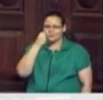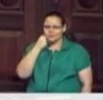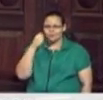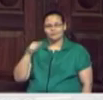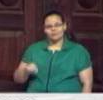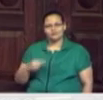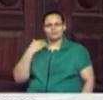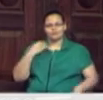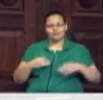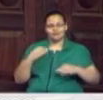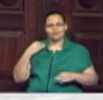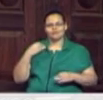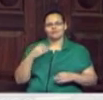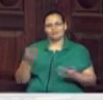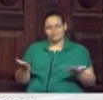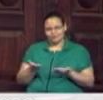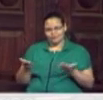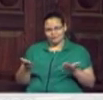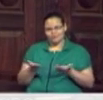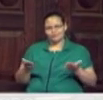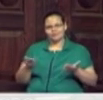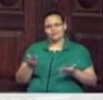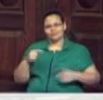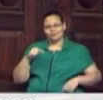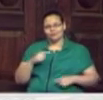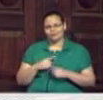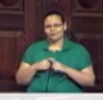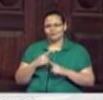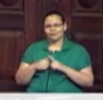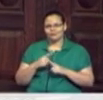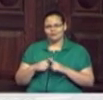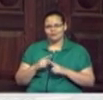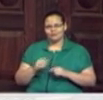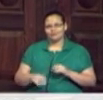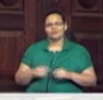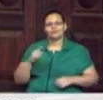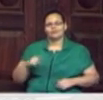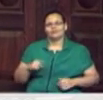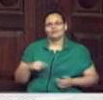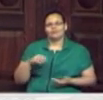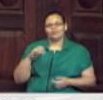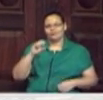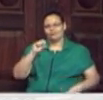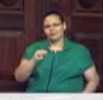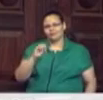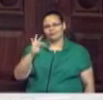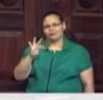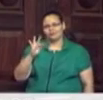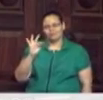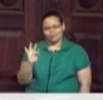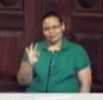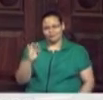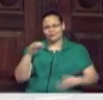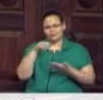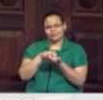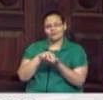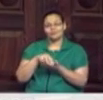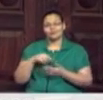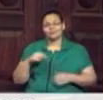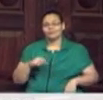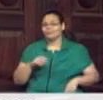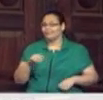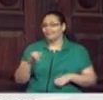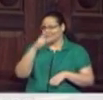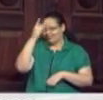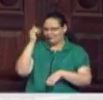por peculato, agora com a anuência do Supremo Tribunal Federal. Se enganam